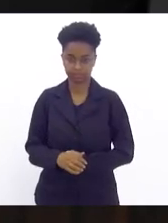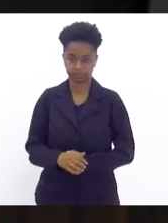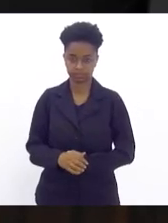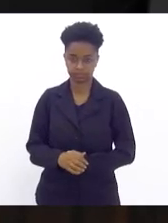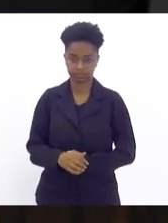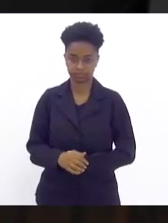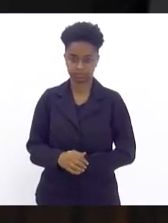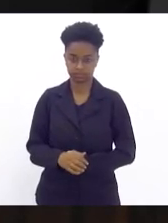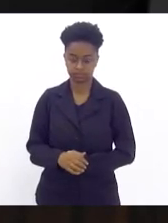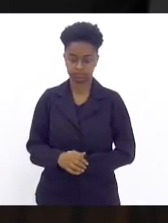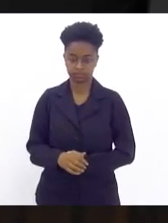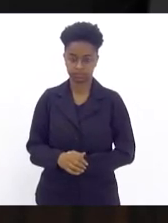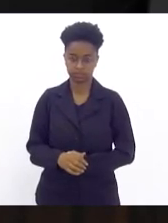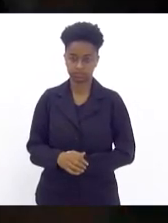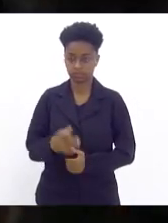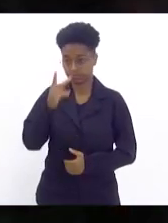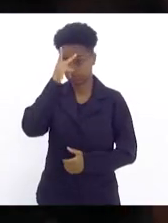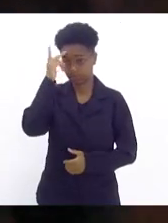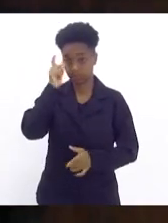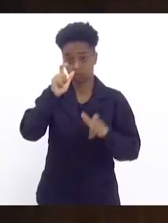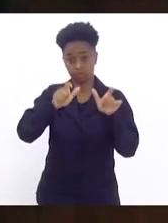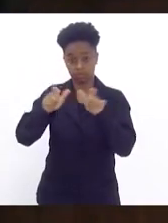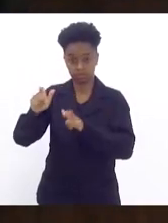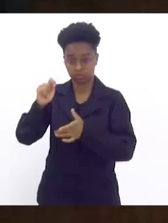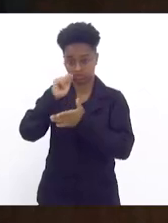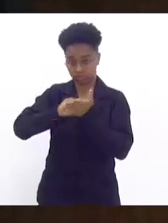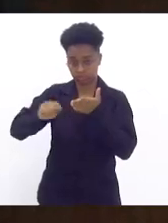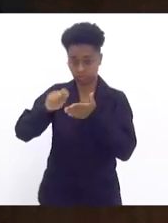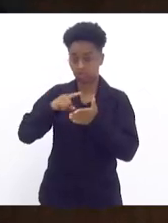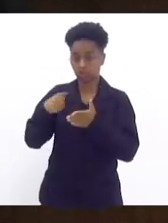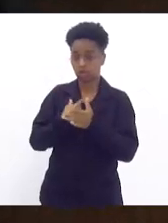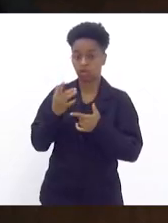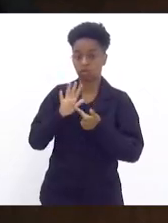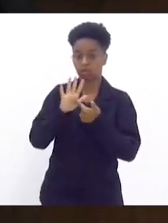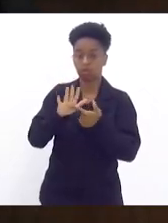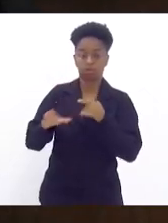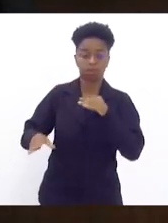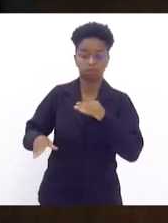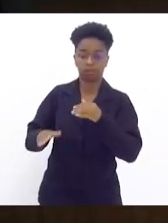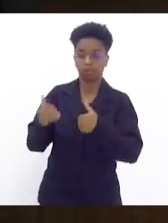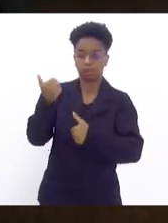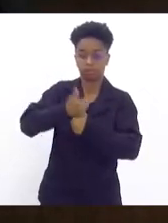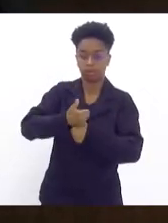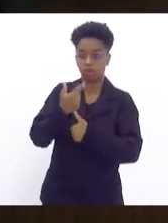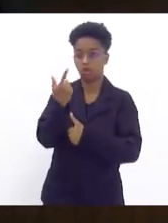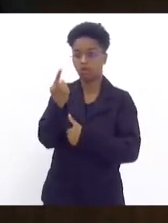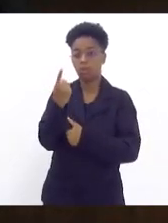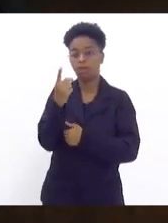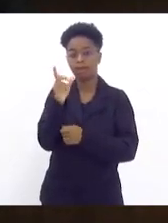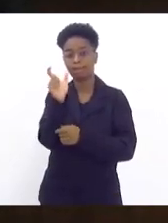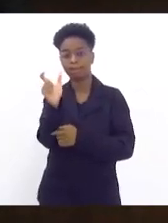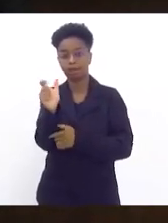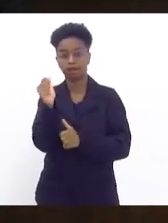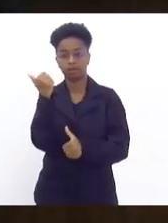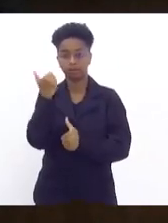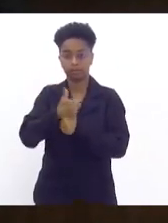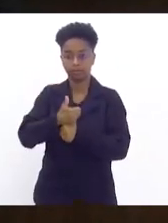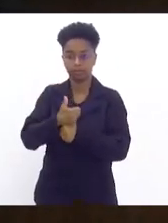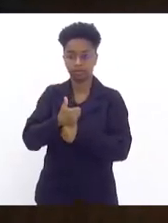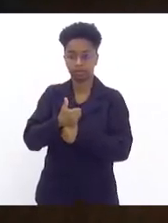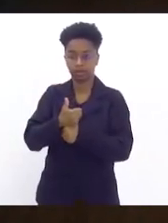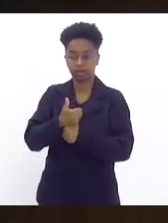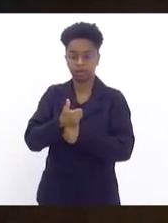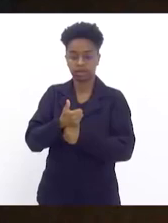entre os autores para que a gente possa apresentar como substitutivo uma pequena alteração por uma palavra trocando capital